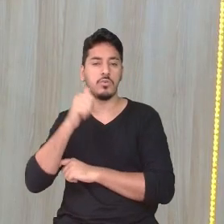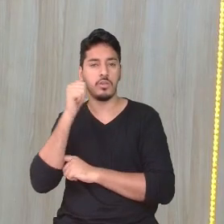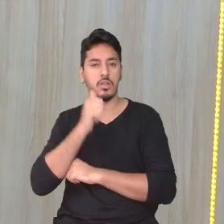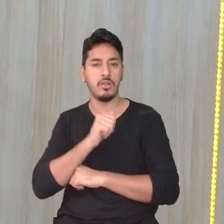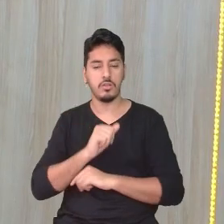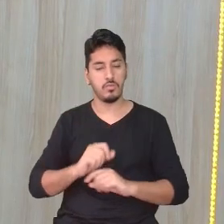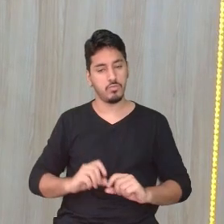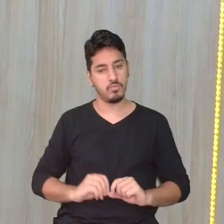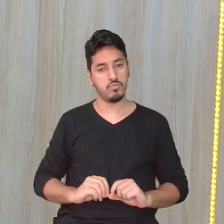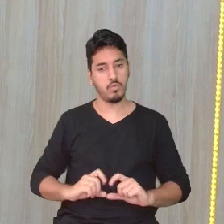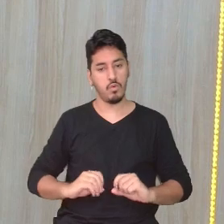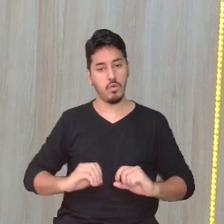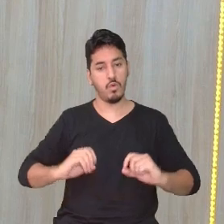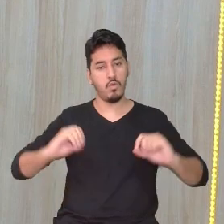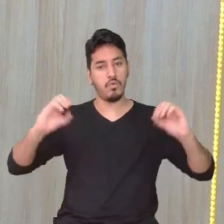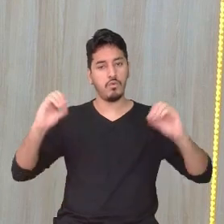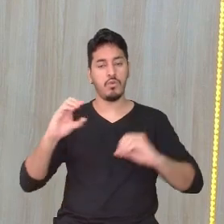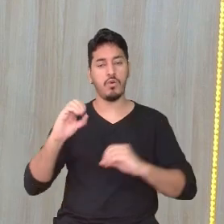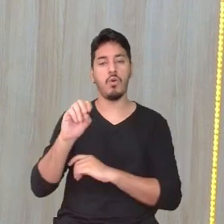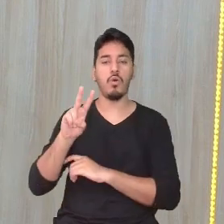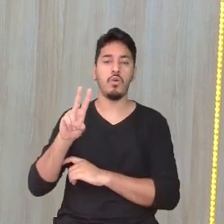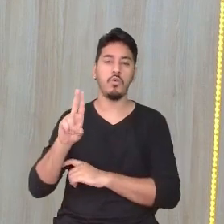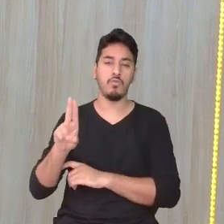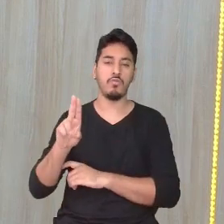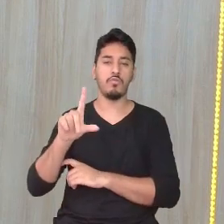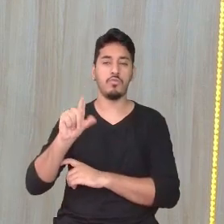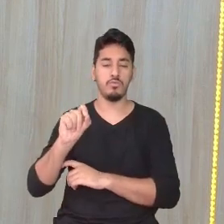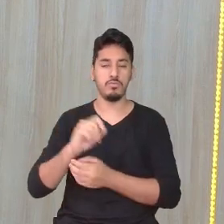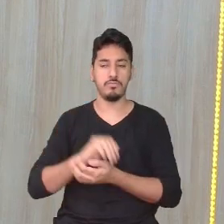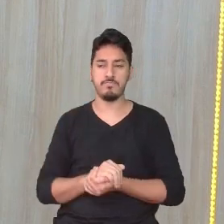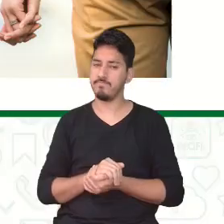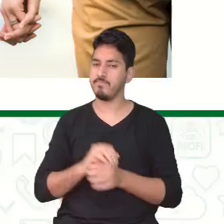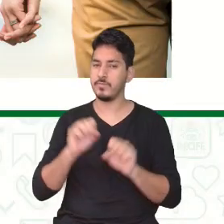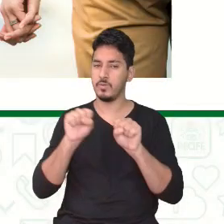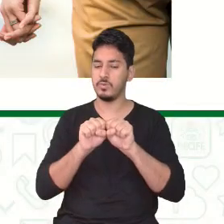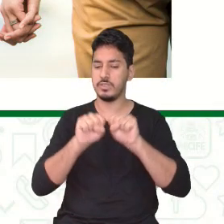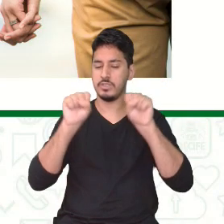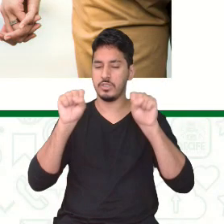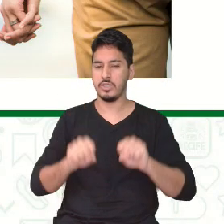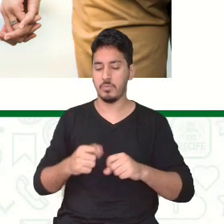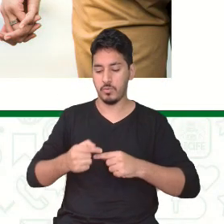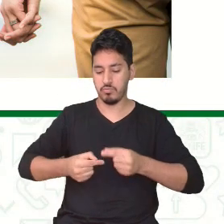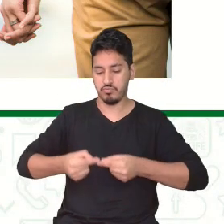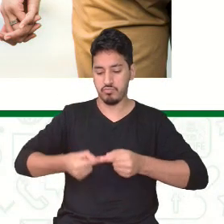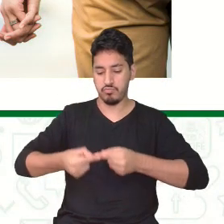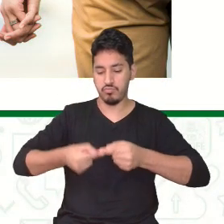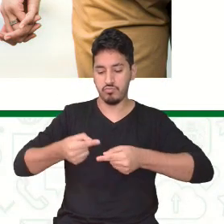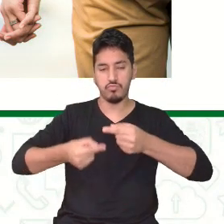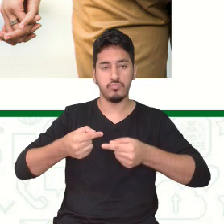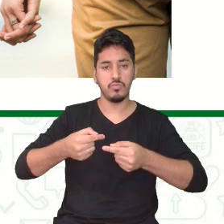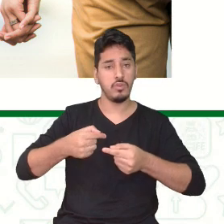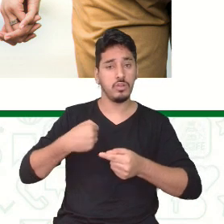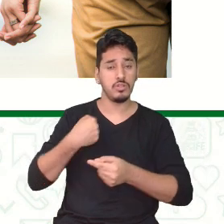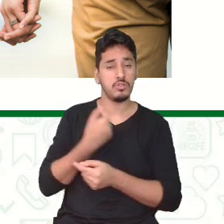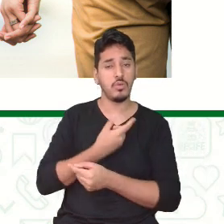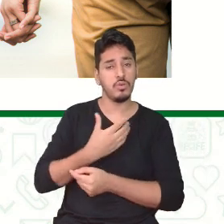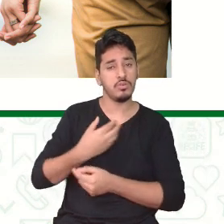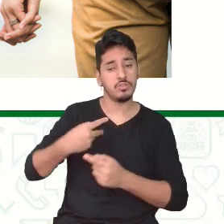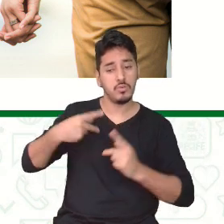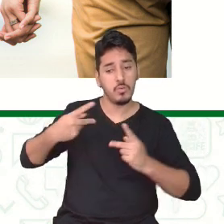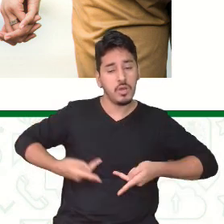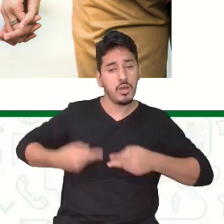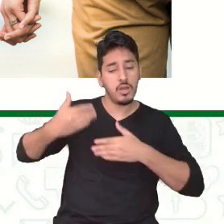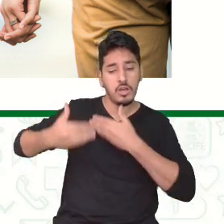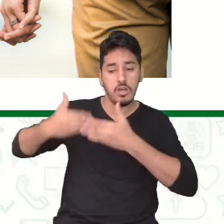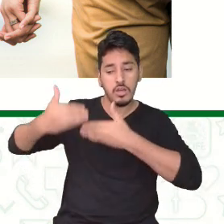mostrando aí nessa imagem. Então, o sistema reprodutor é da gente falar a respeito da continuidade da nossa espécie. Só que,